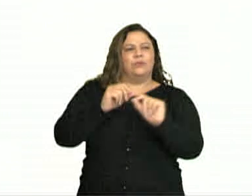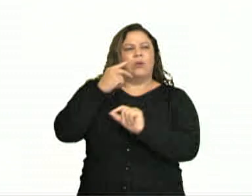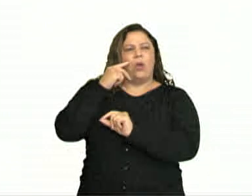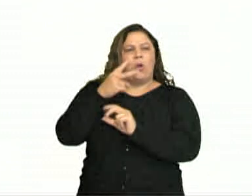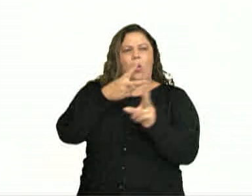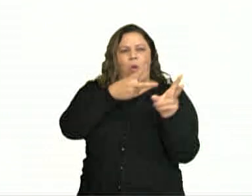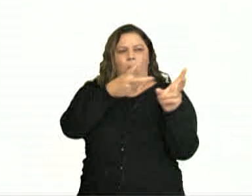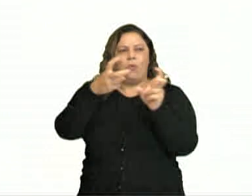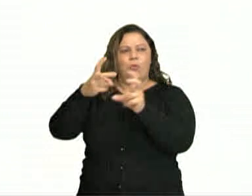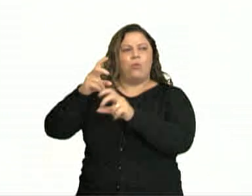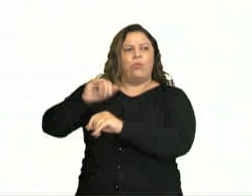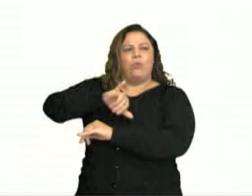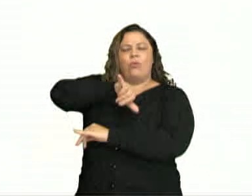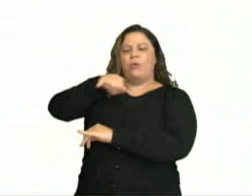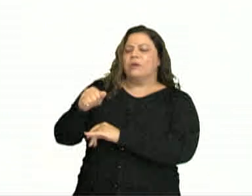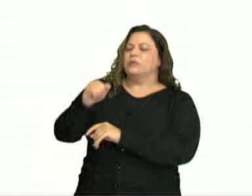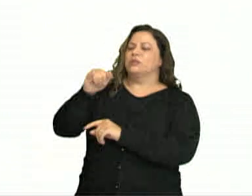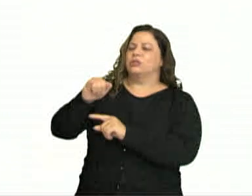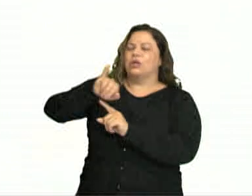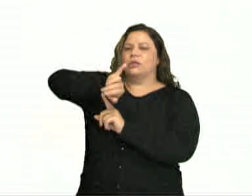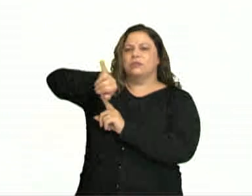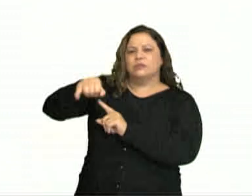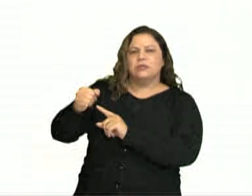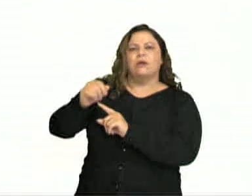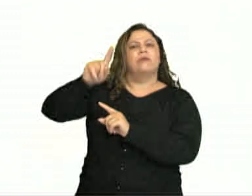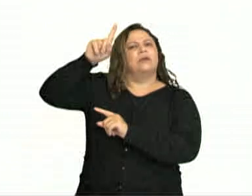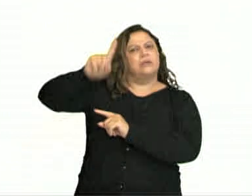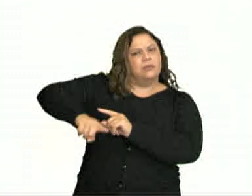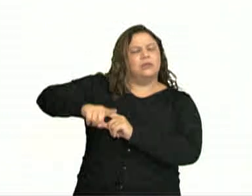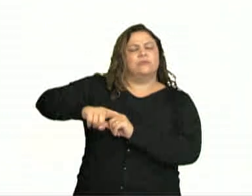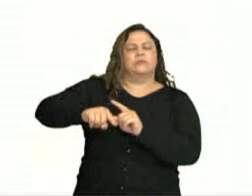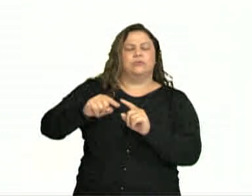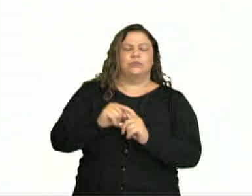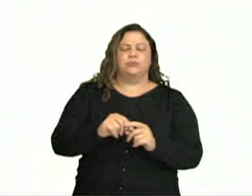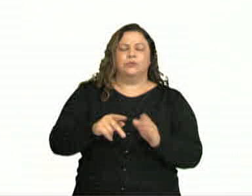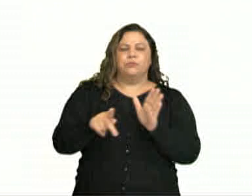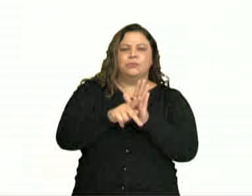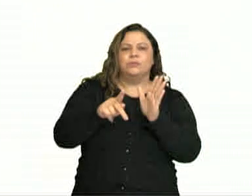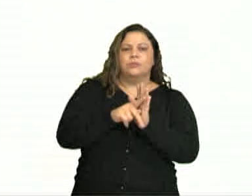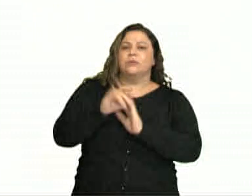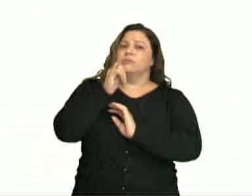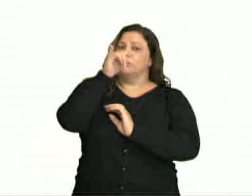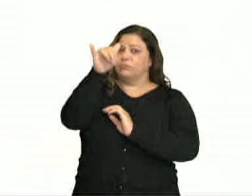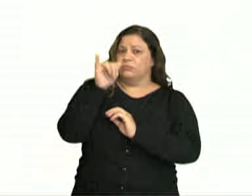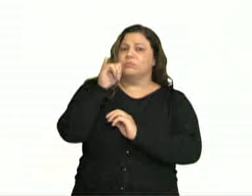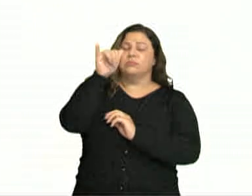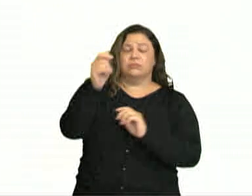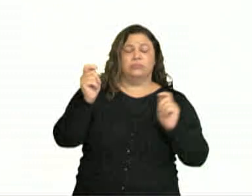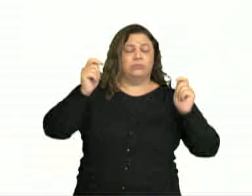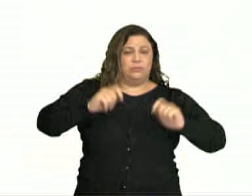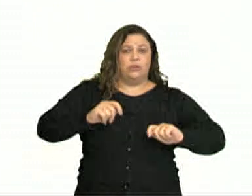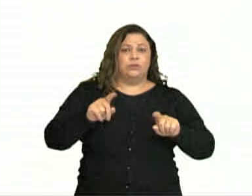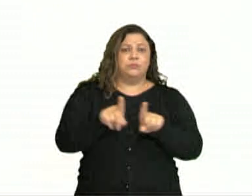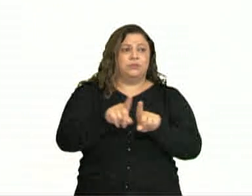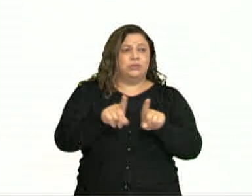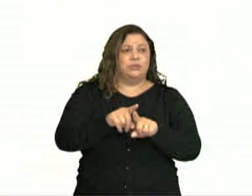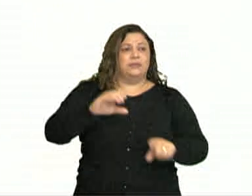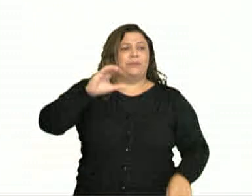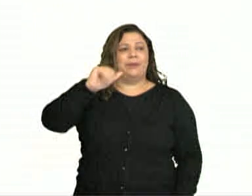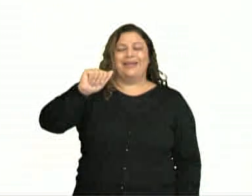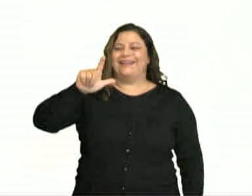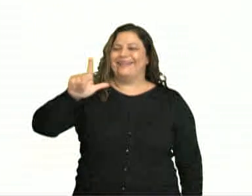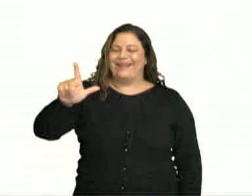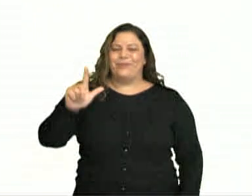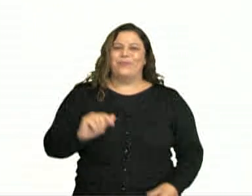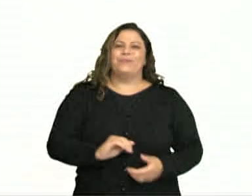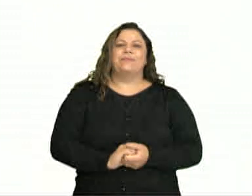maiúsculo, é usado como unidade de energia e a gente pode medir também em calorias. A relação entre joules